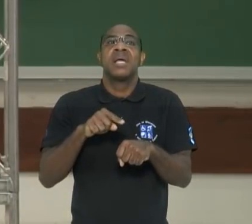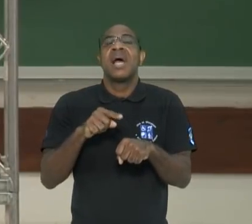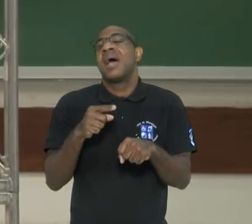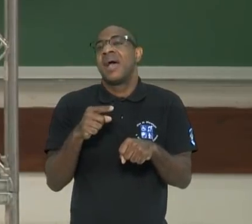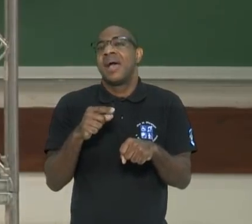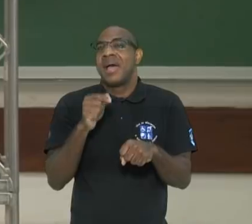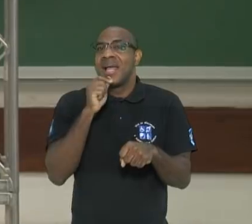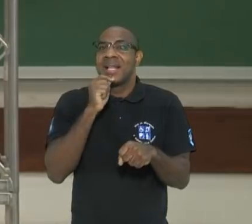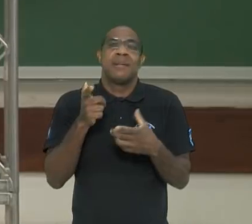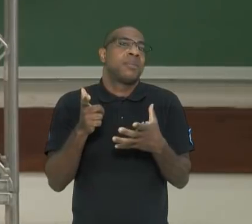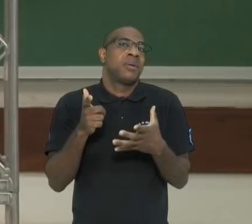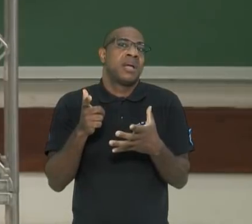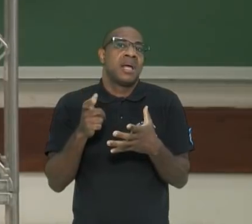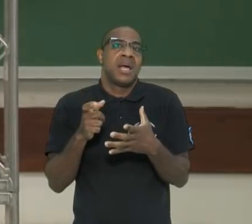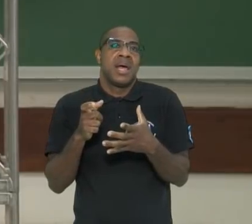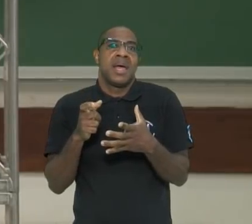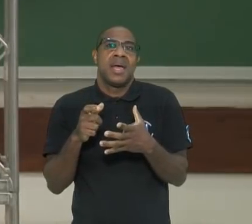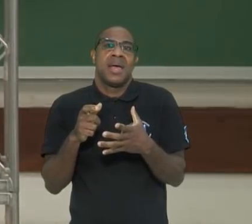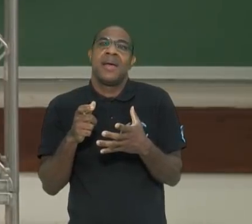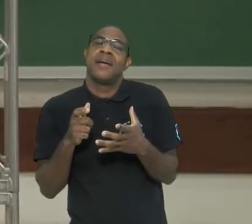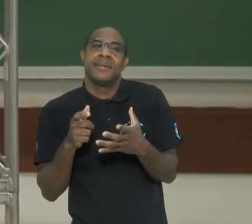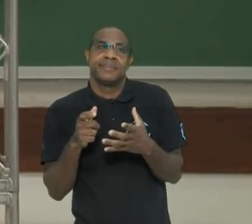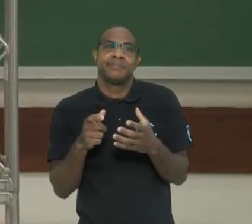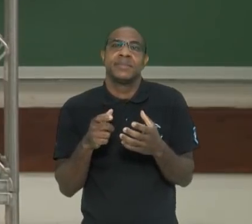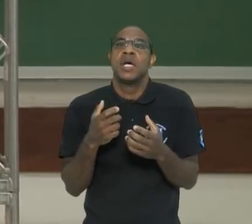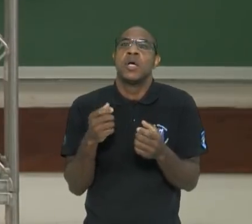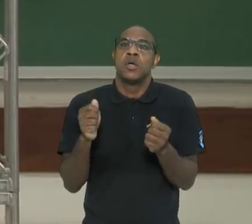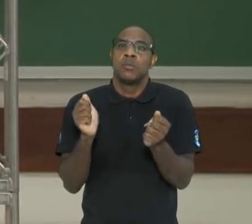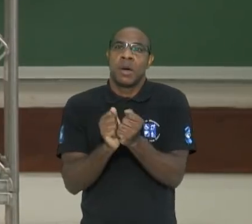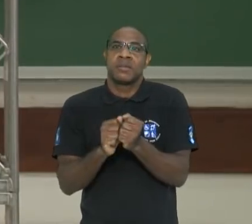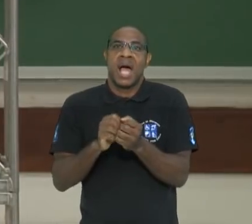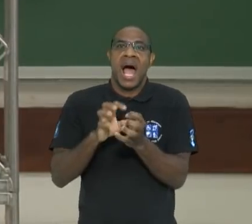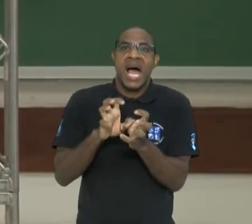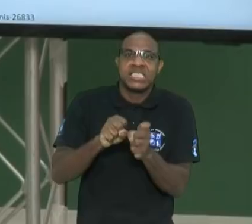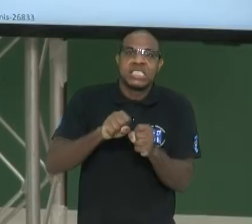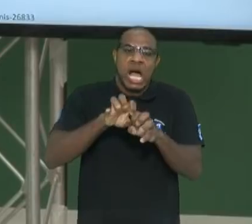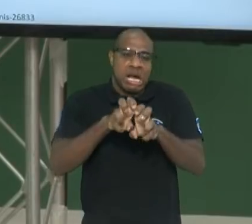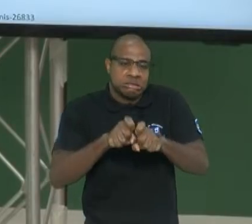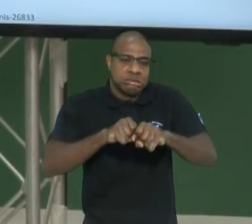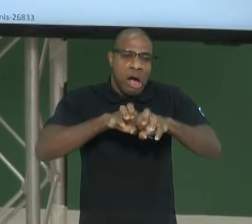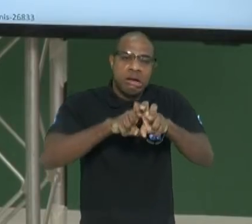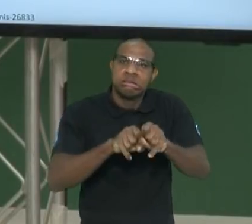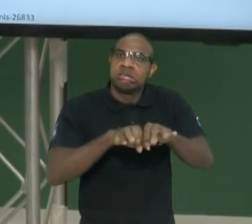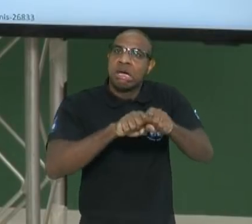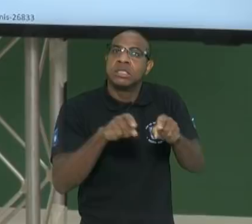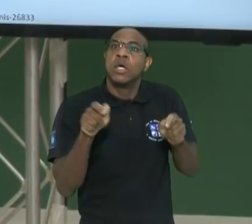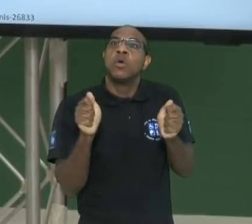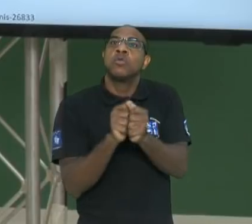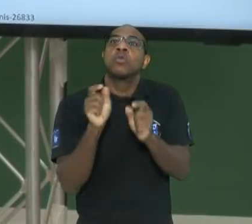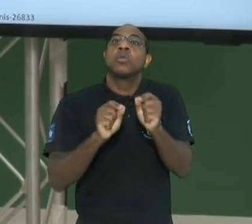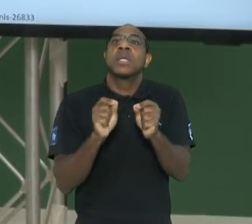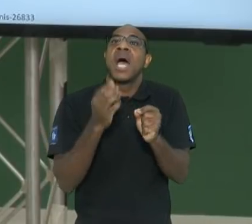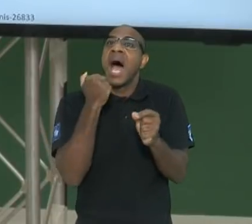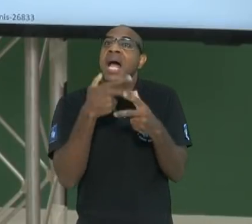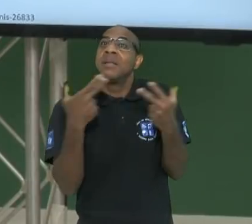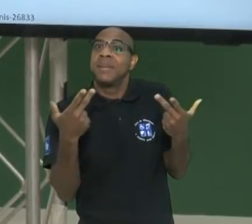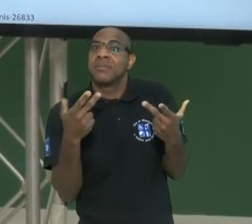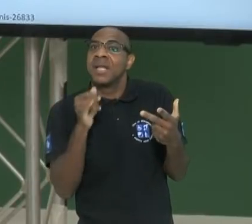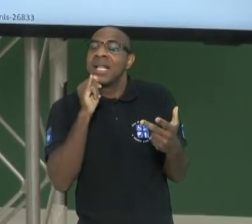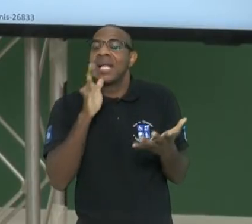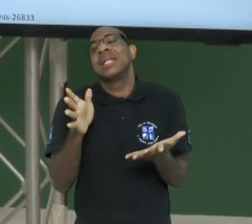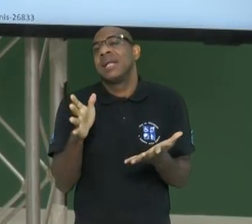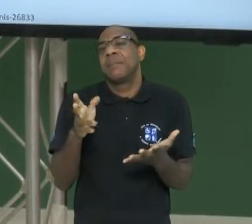a cana-de-açúcar para fazer o suco, ou o açaí que faz aquela pastinha. E o barbeiro